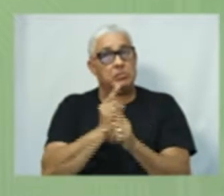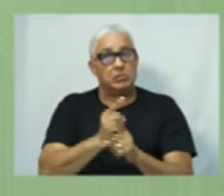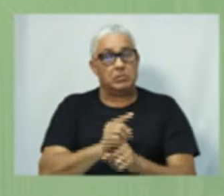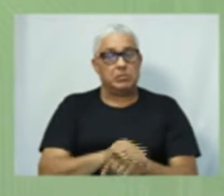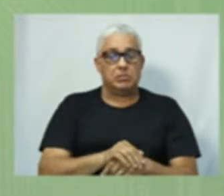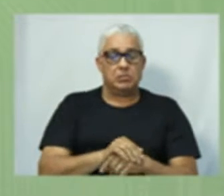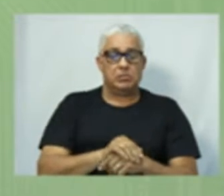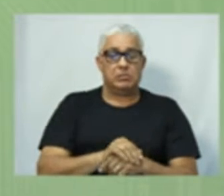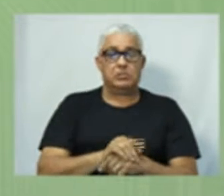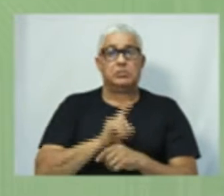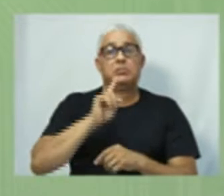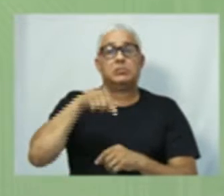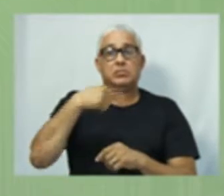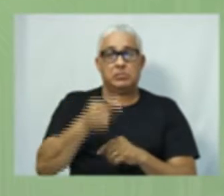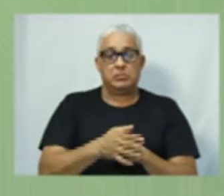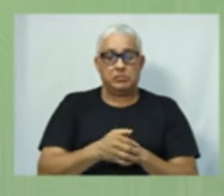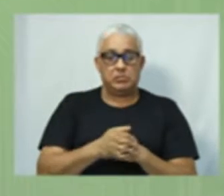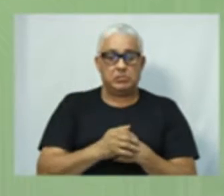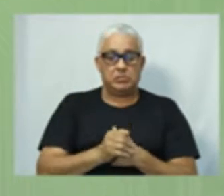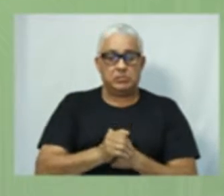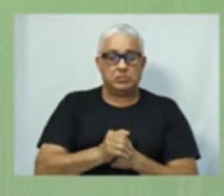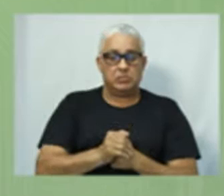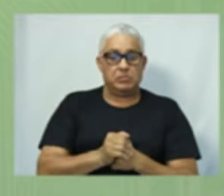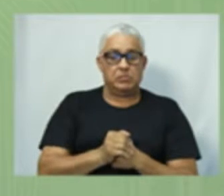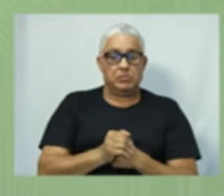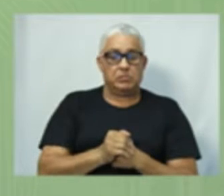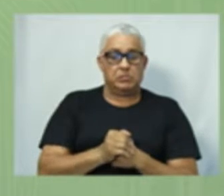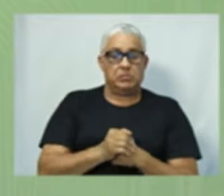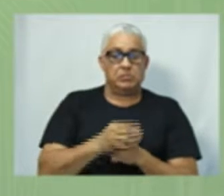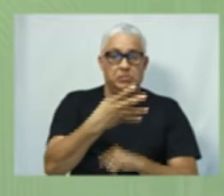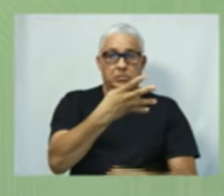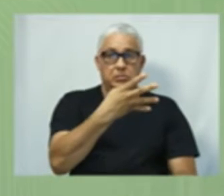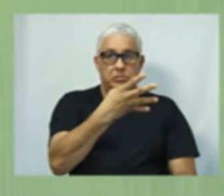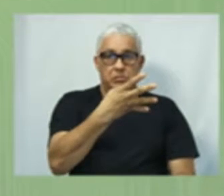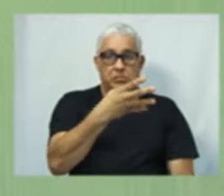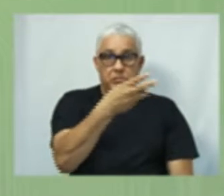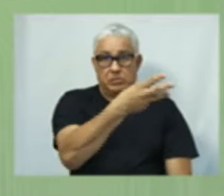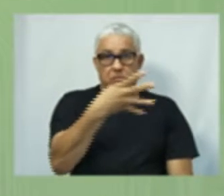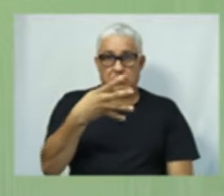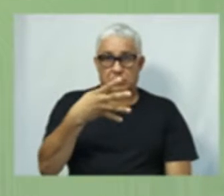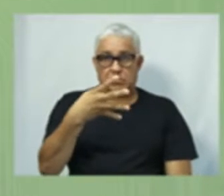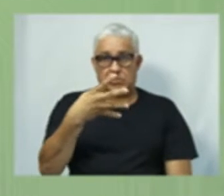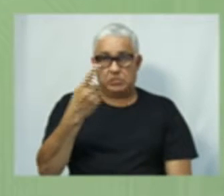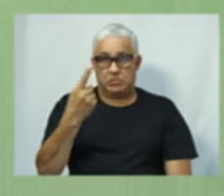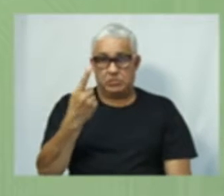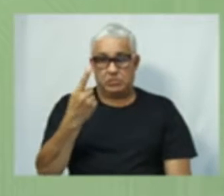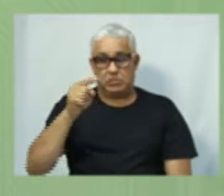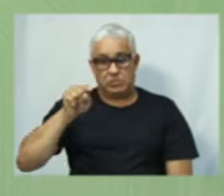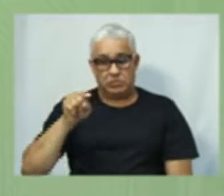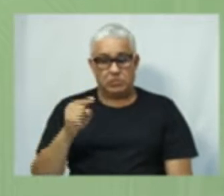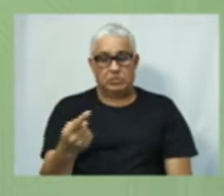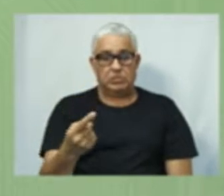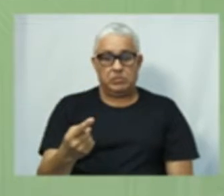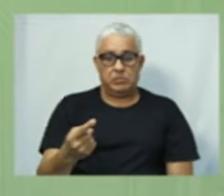total. Botou o valor total aqui embaixo. Multiplicou por quem? 1,20. Imposto de renda, não esqueça,